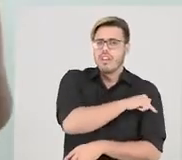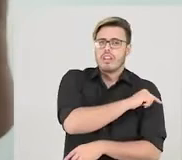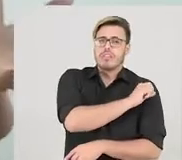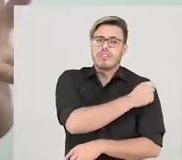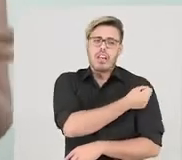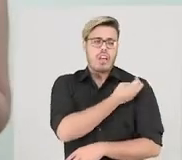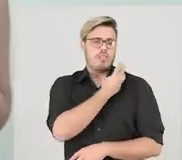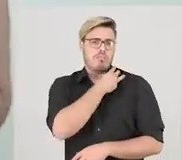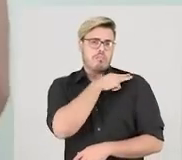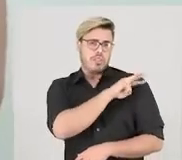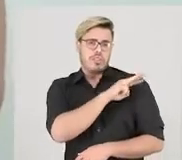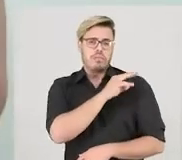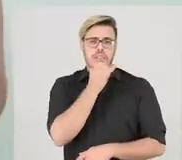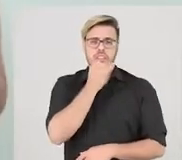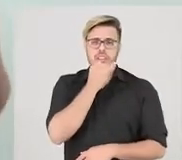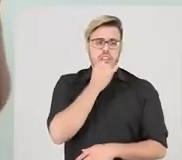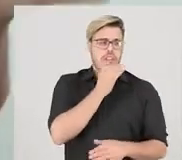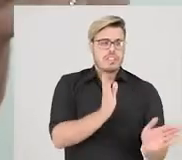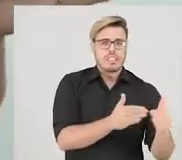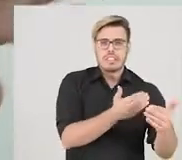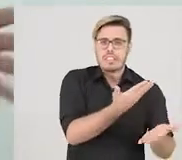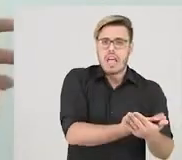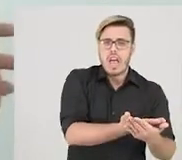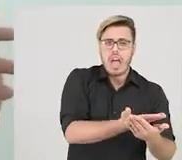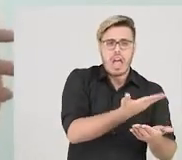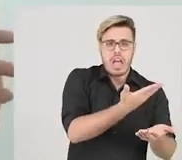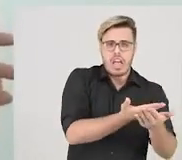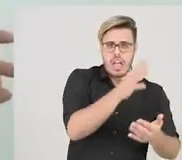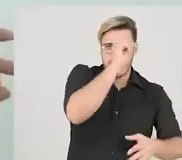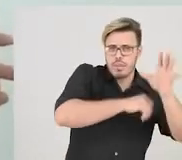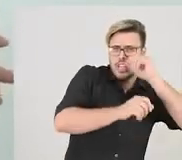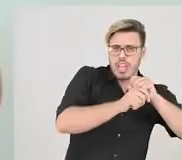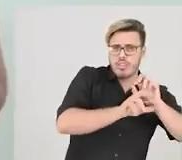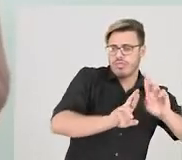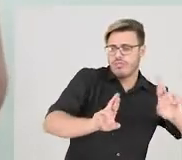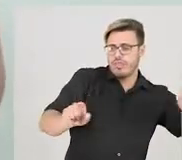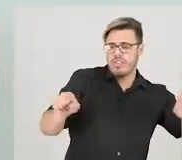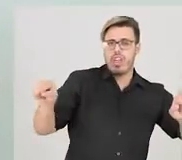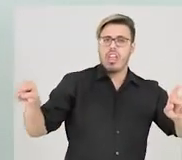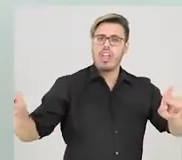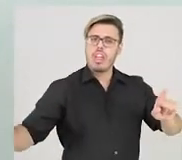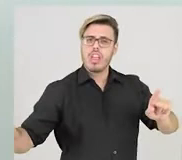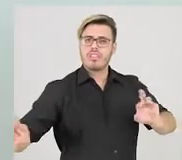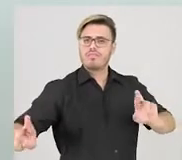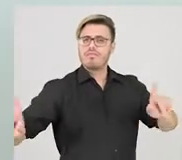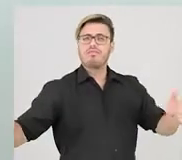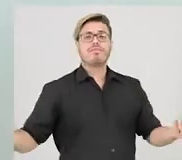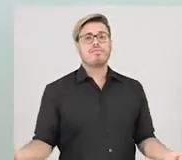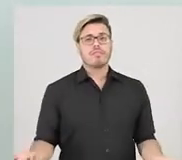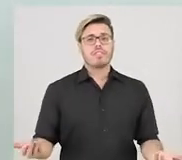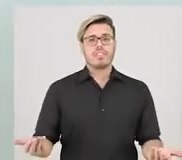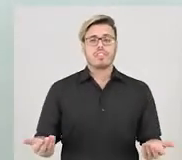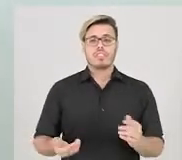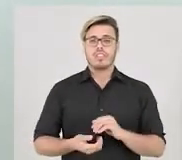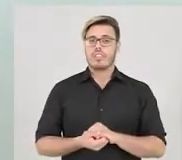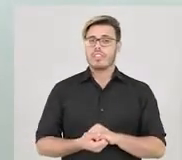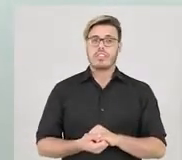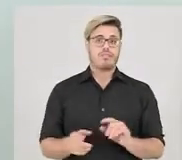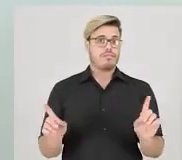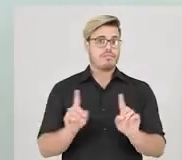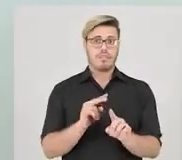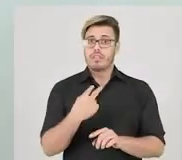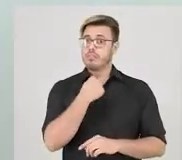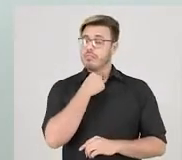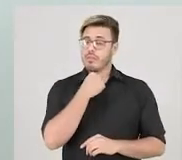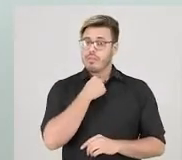ciências, de biologia, e o menino está totalmente alheio fazendo atividade de alfabetização. Não é isso. Nós temos que pensar em